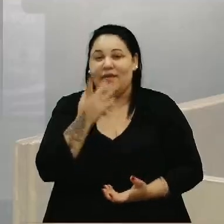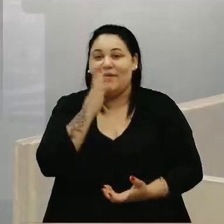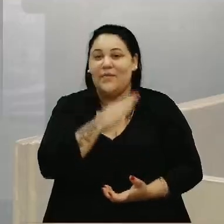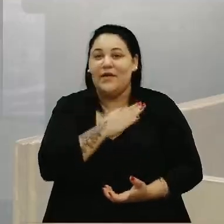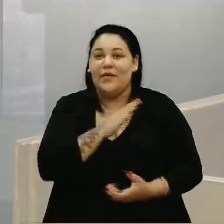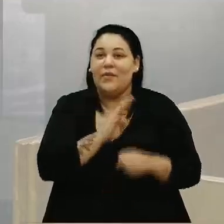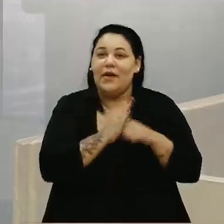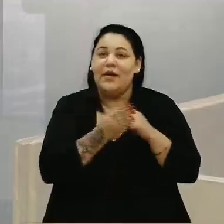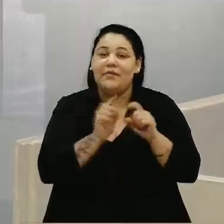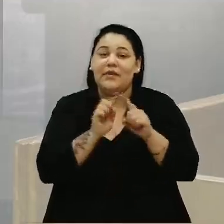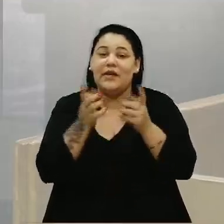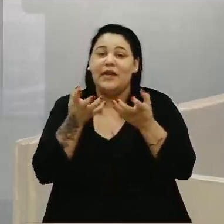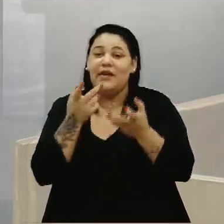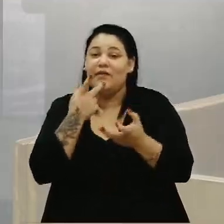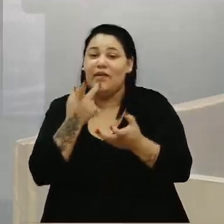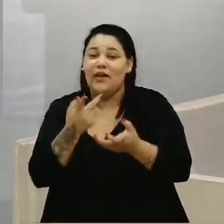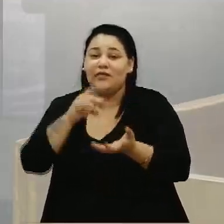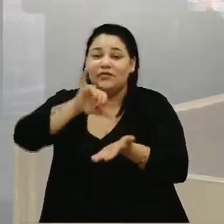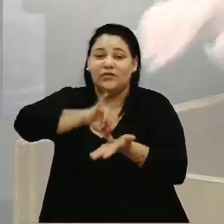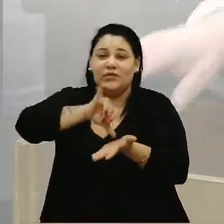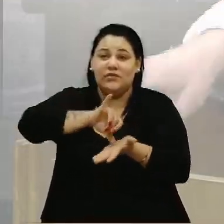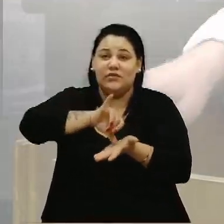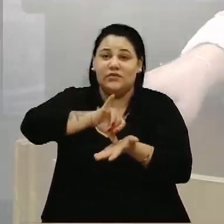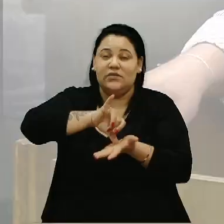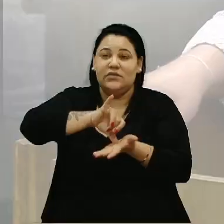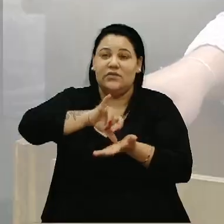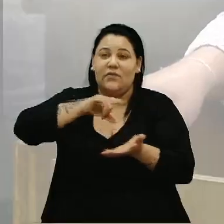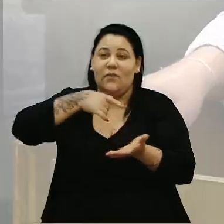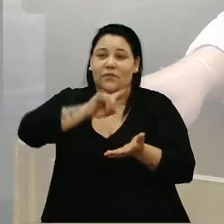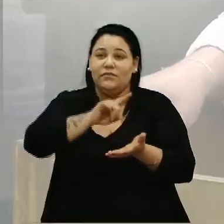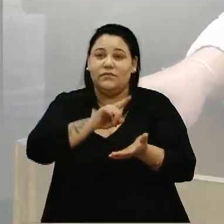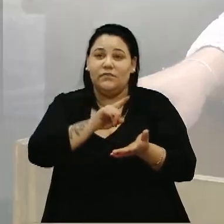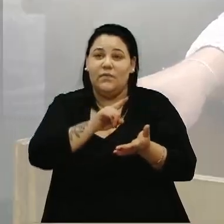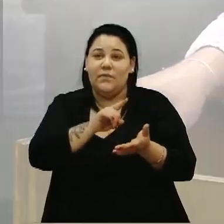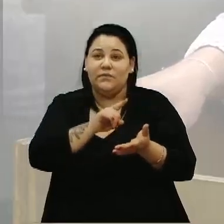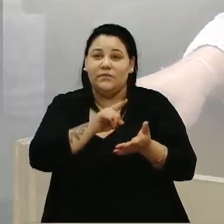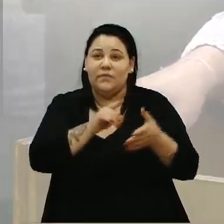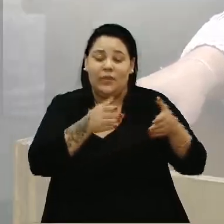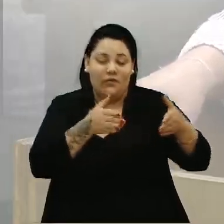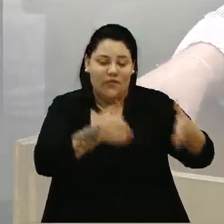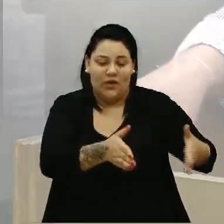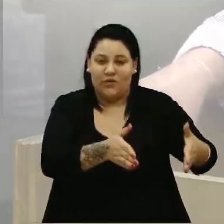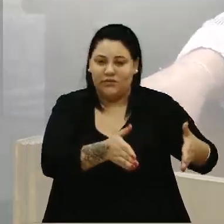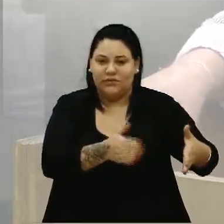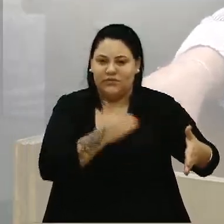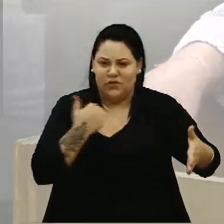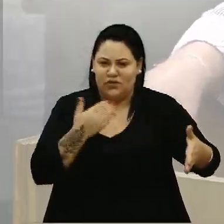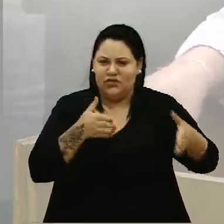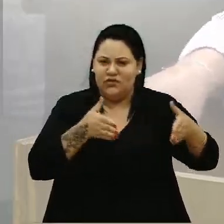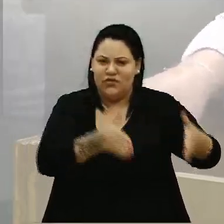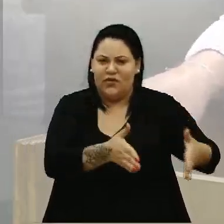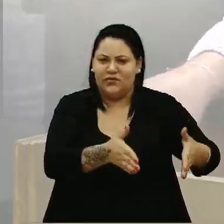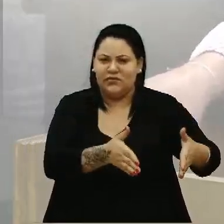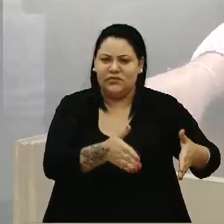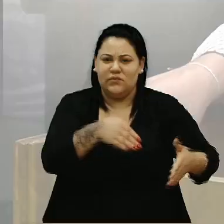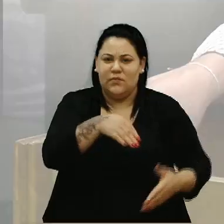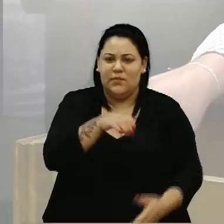centro. Fui lá num velório, que vários colegas estiveram lá no velório, ali no